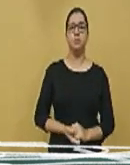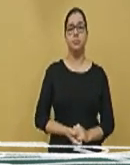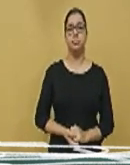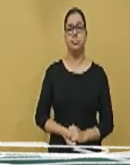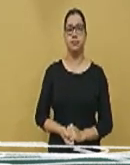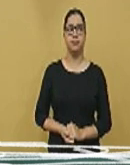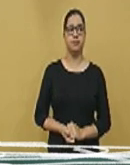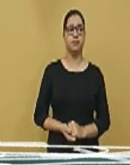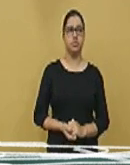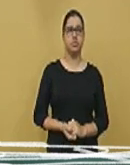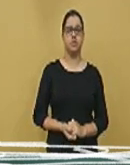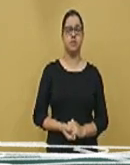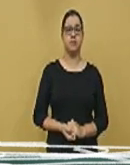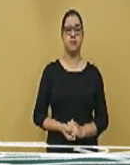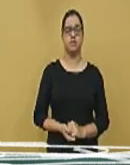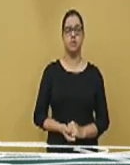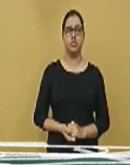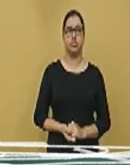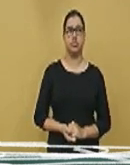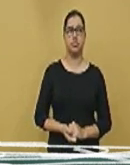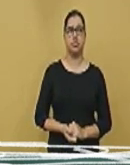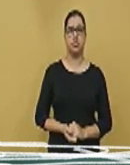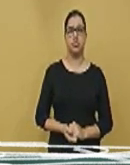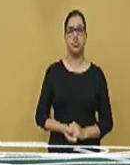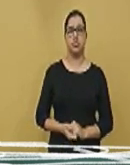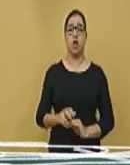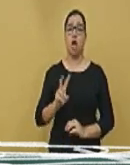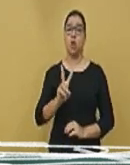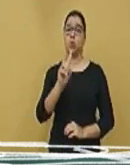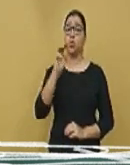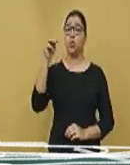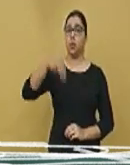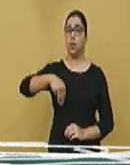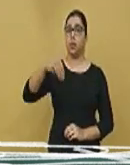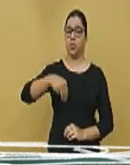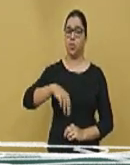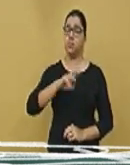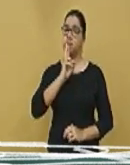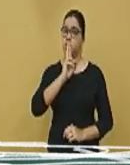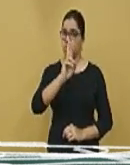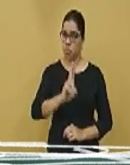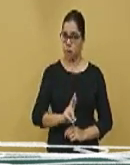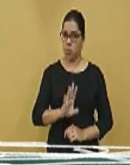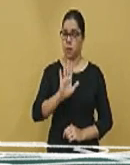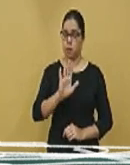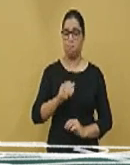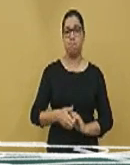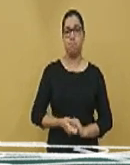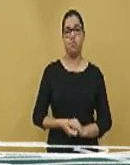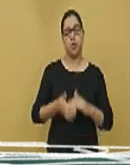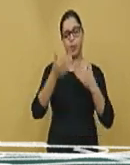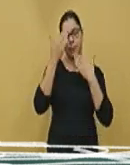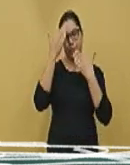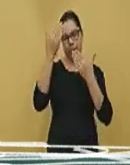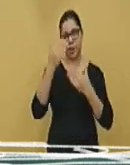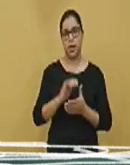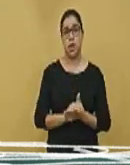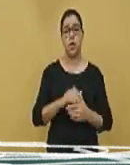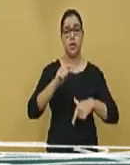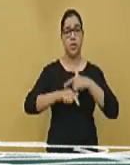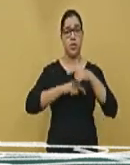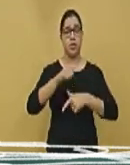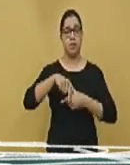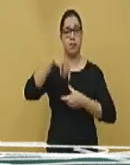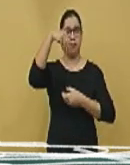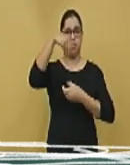Dois minutos para a resposta. Obrigado, professora Josiana. Bom, eu permaneci durante 2 anos